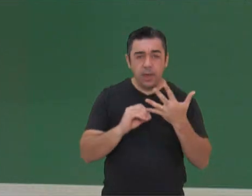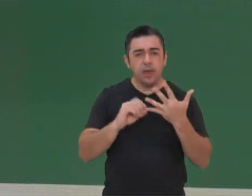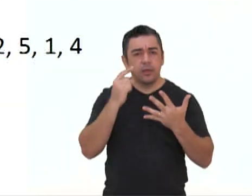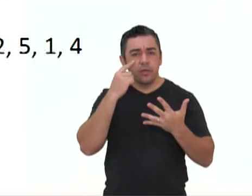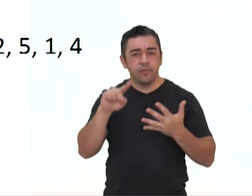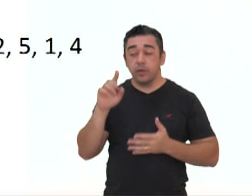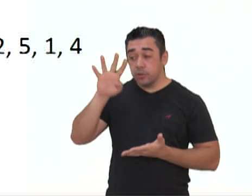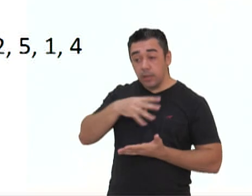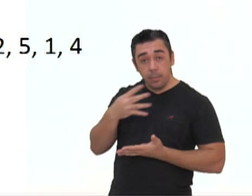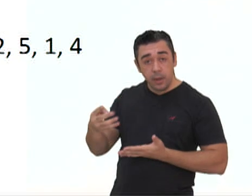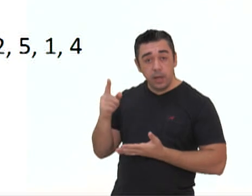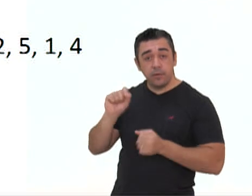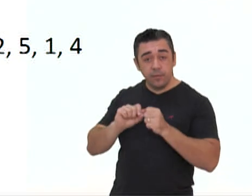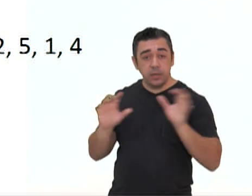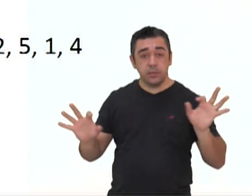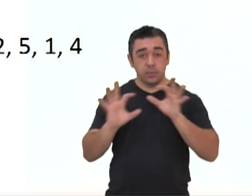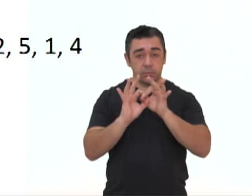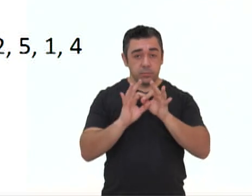e associem.